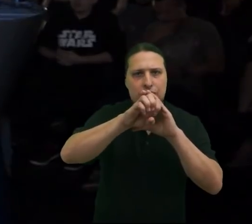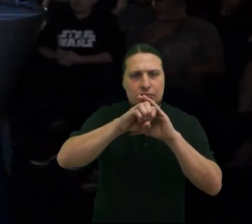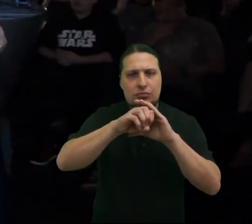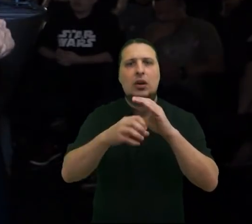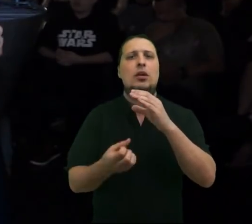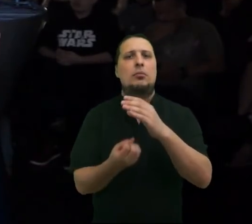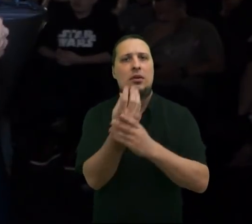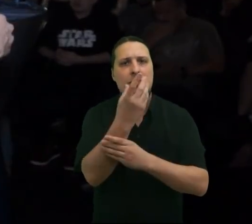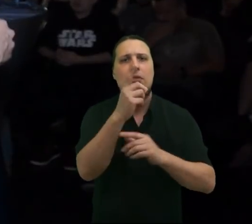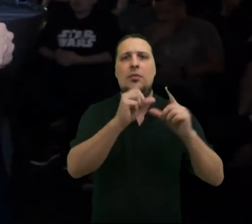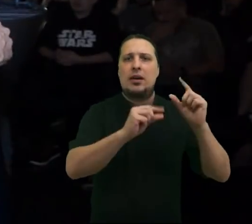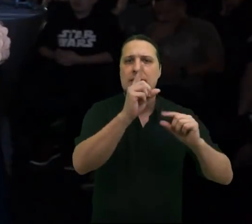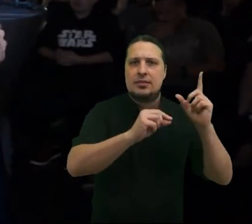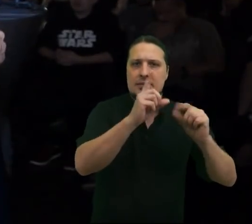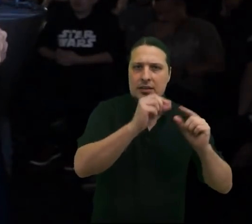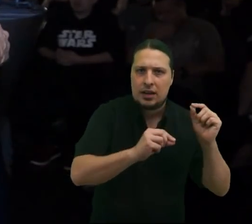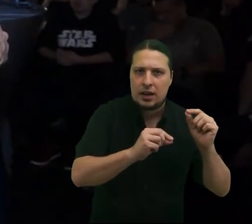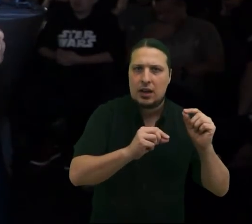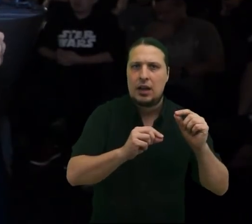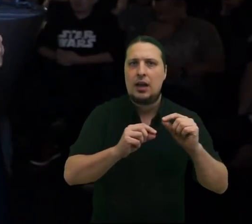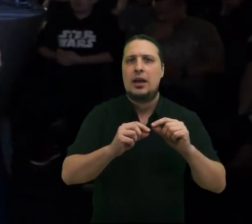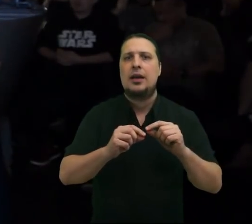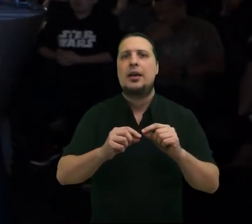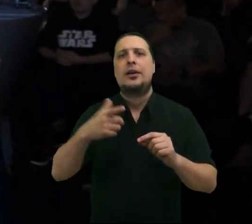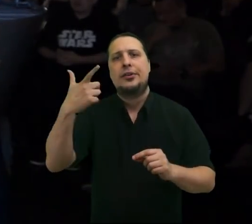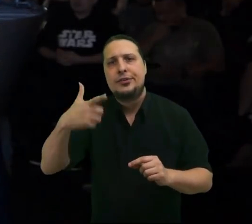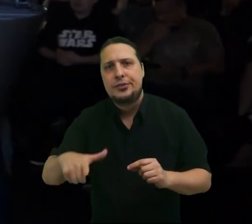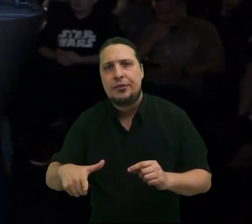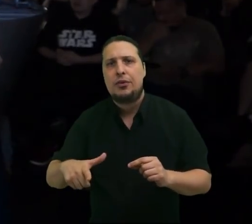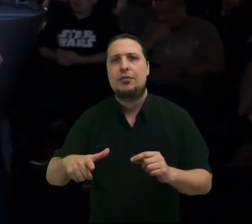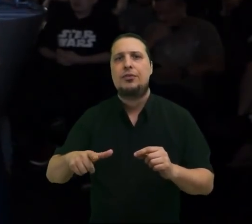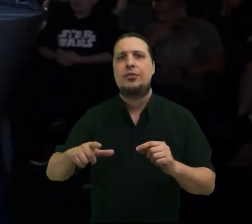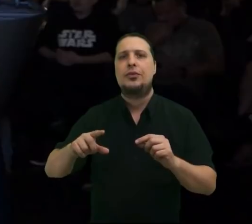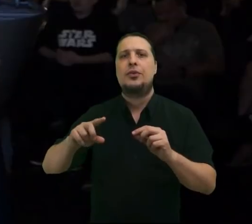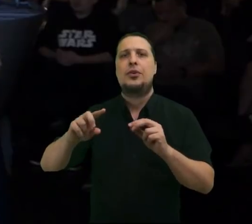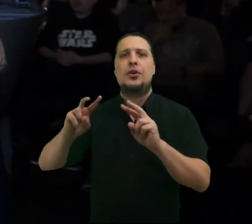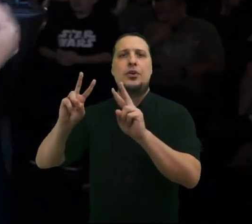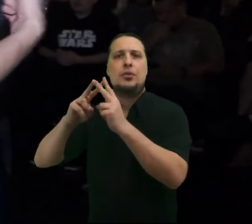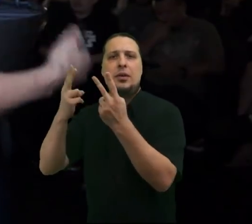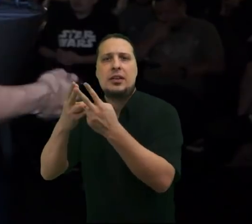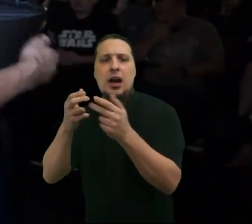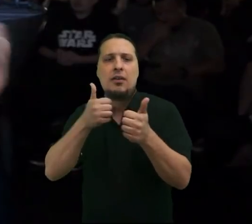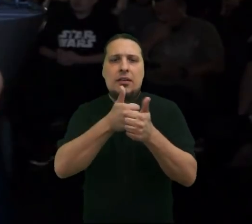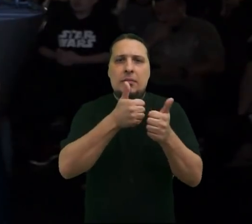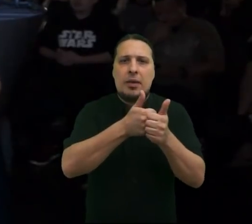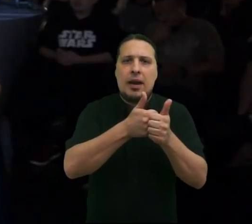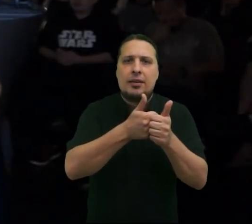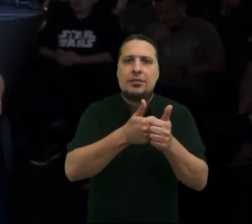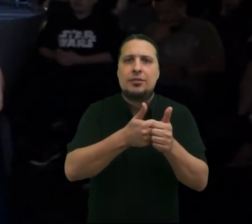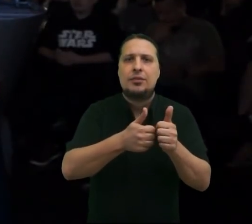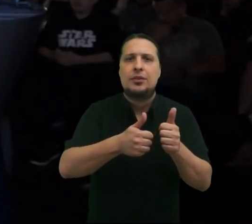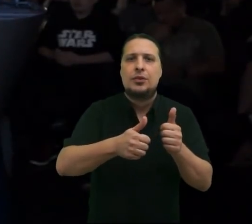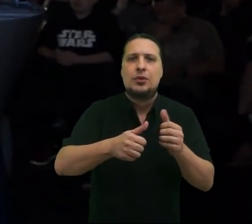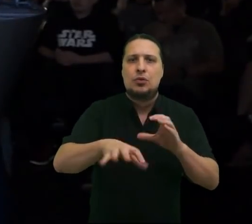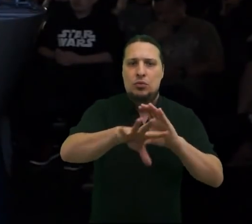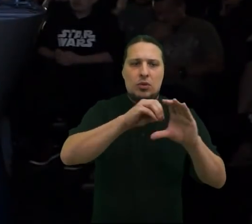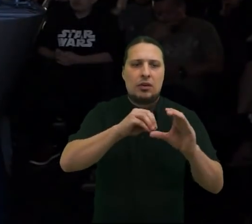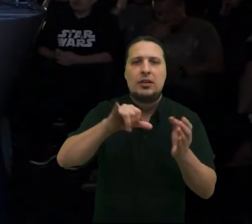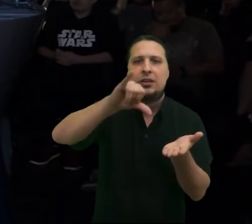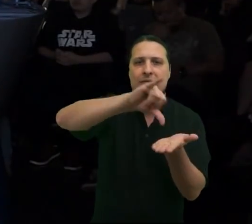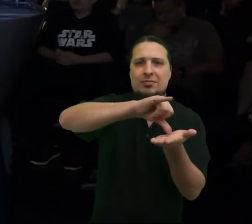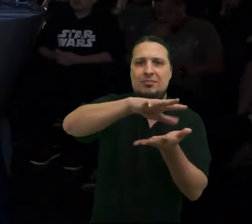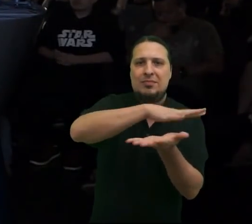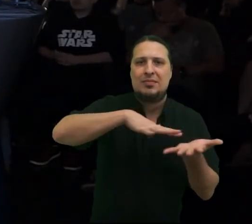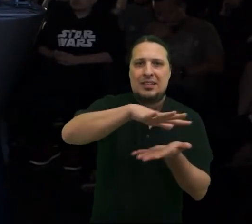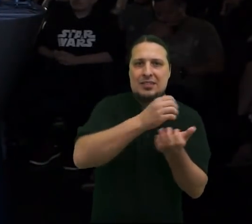energia, o meu universo seria diferente, as galáxias seriam muito maiores do que são na realidade. Tá?